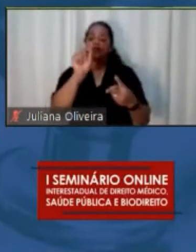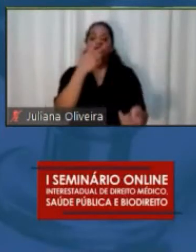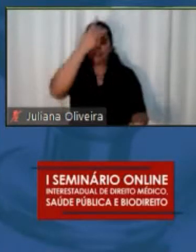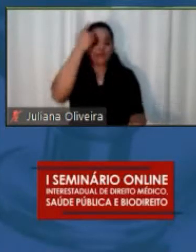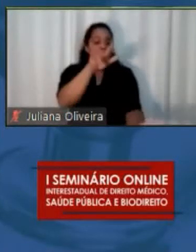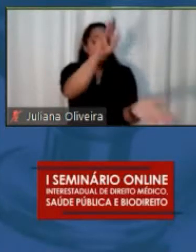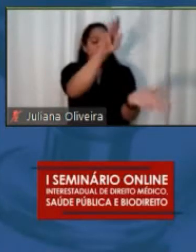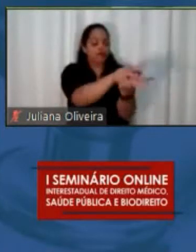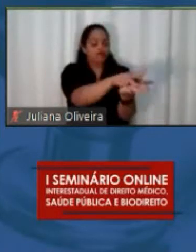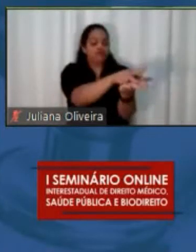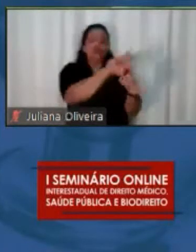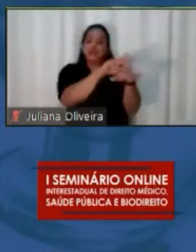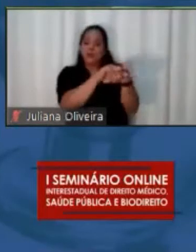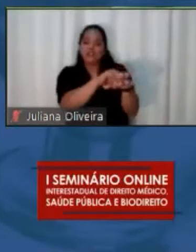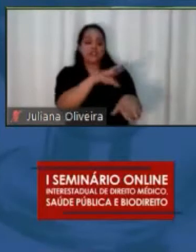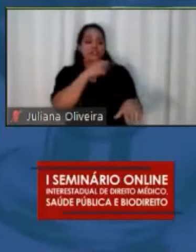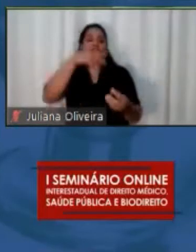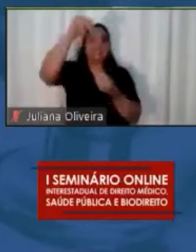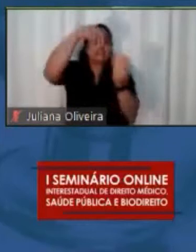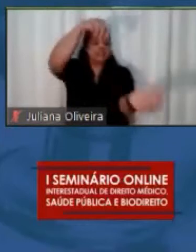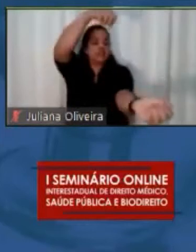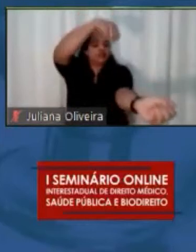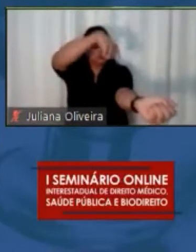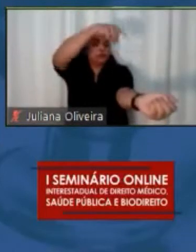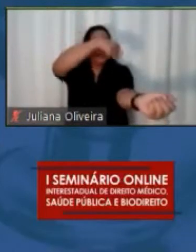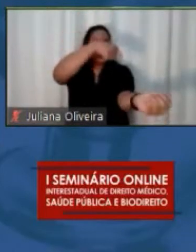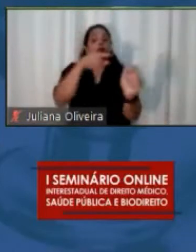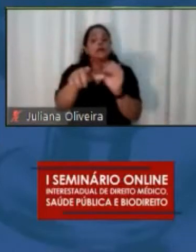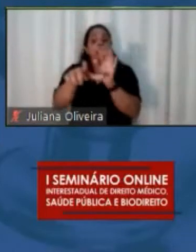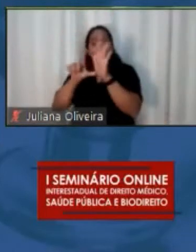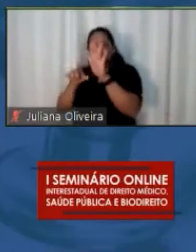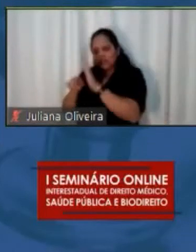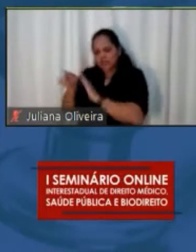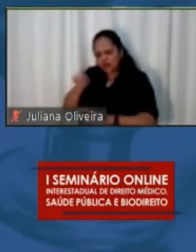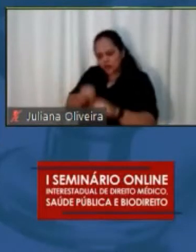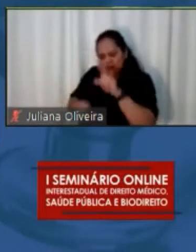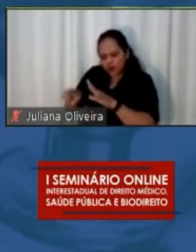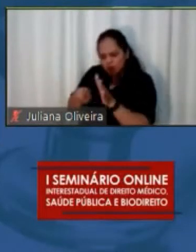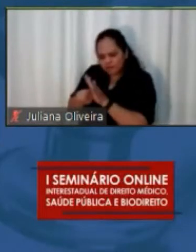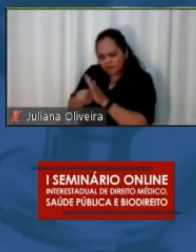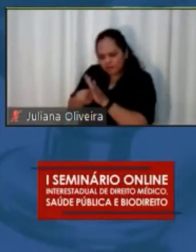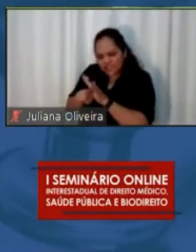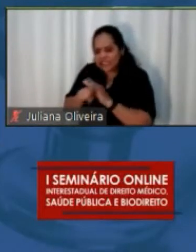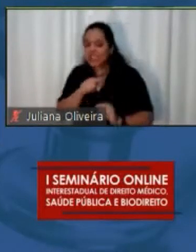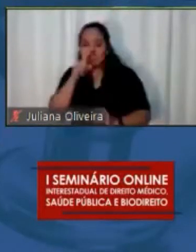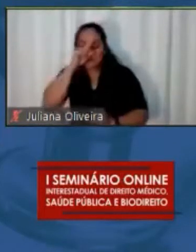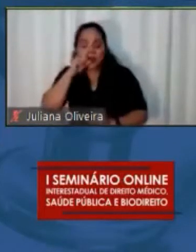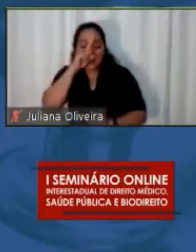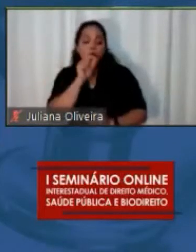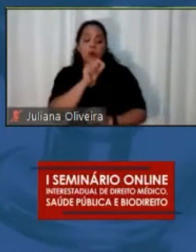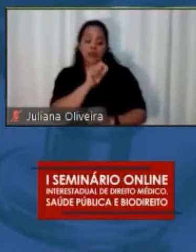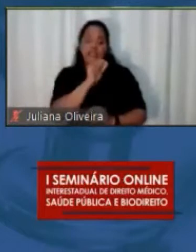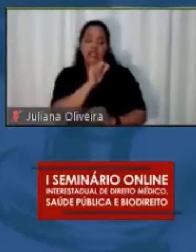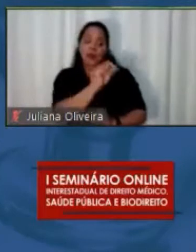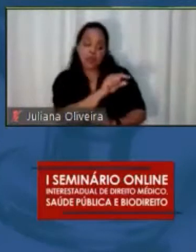sangue, deve ser considerado cuidadosamente os riscos contra os benefícios potenciais que eles vão